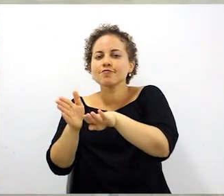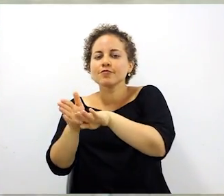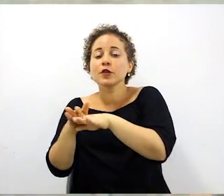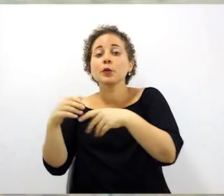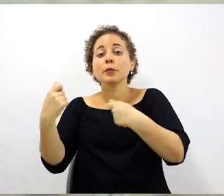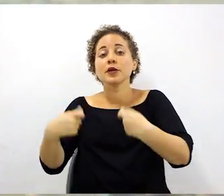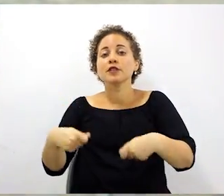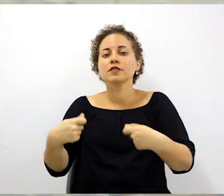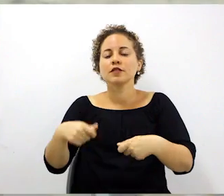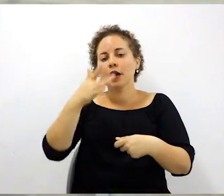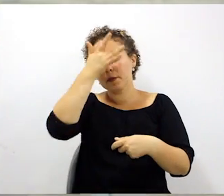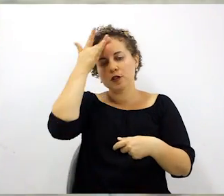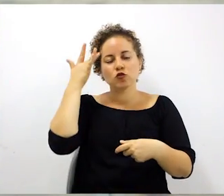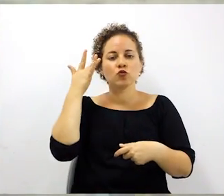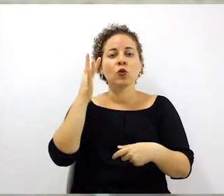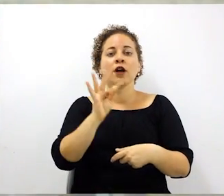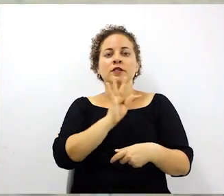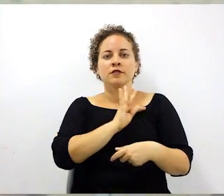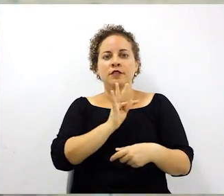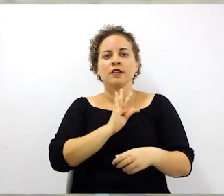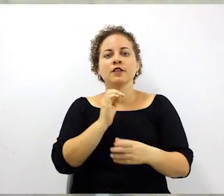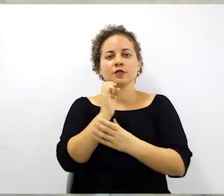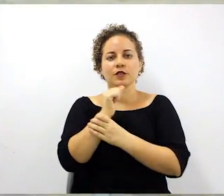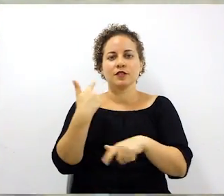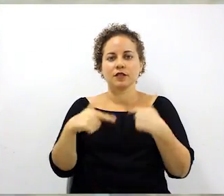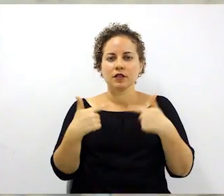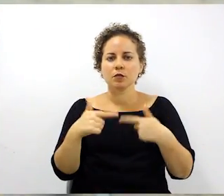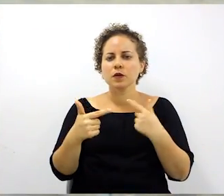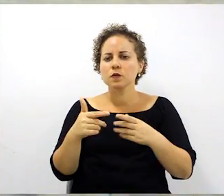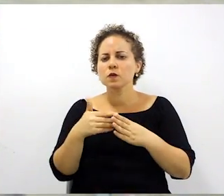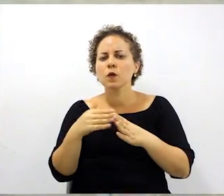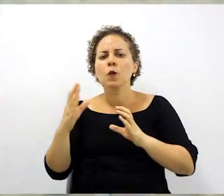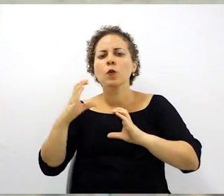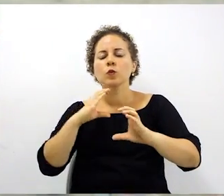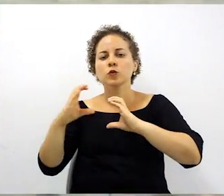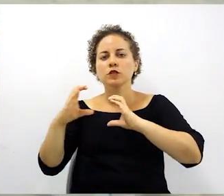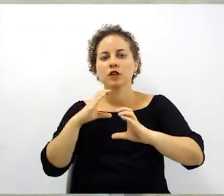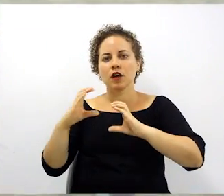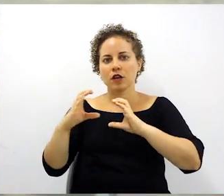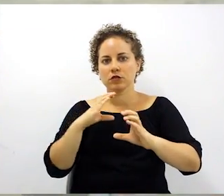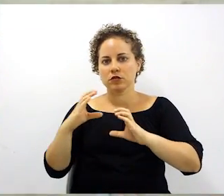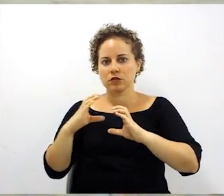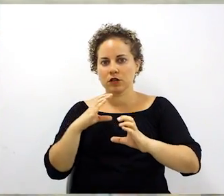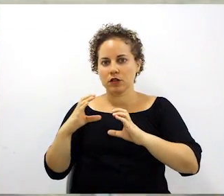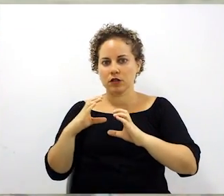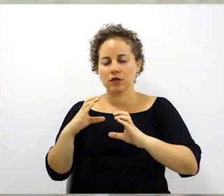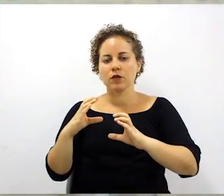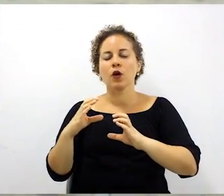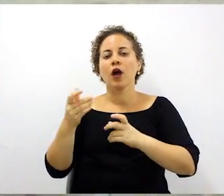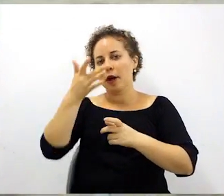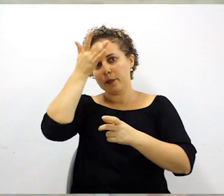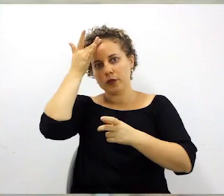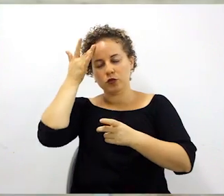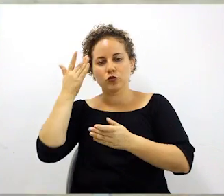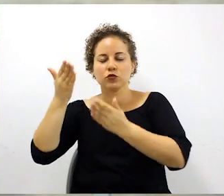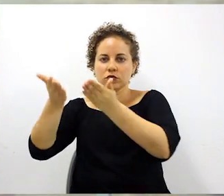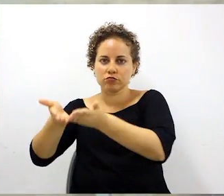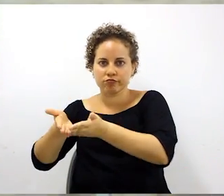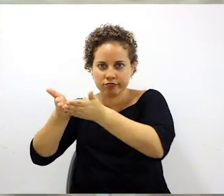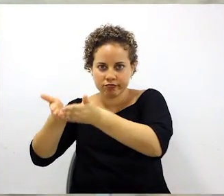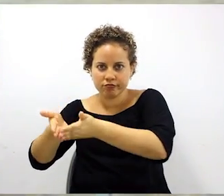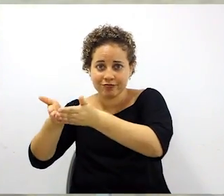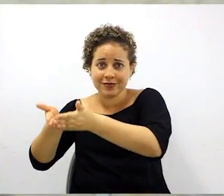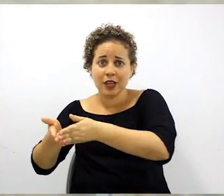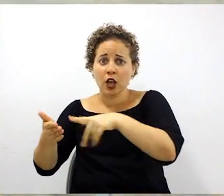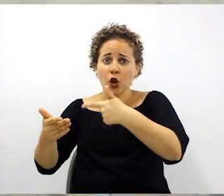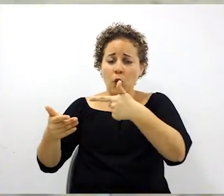o profissional de segurança do trabalho verifique se está havendo uma perfeita comunicação entre o prático, o condutor da embarcação, e